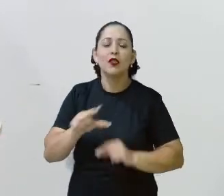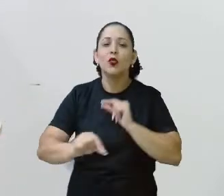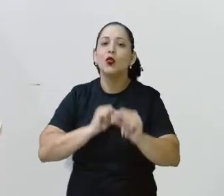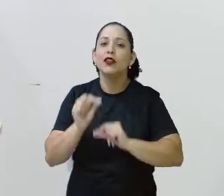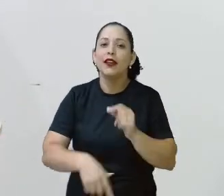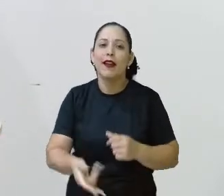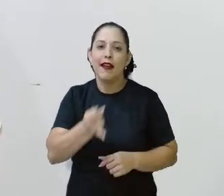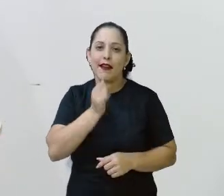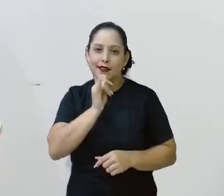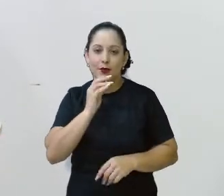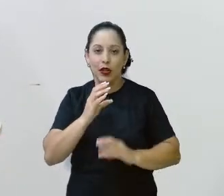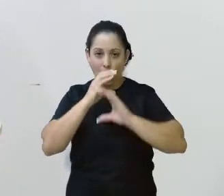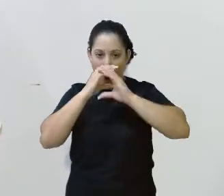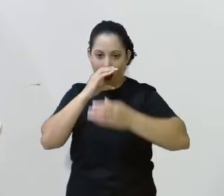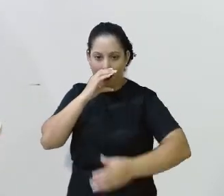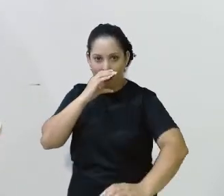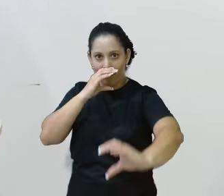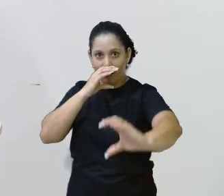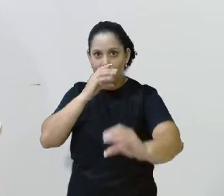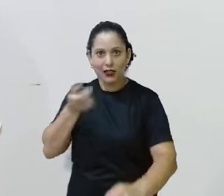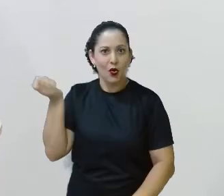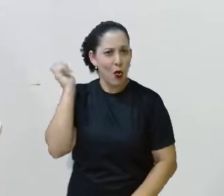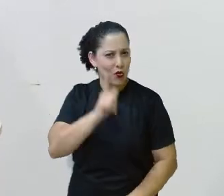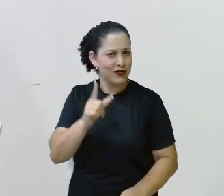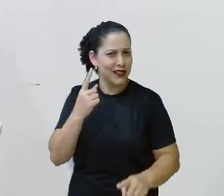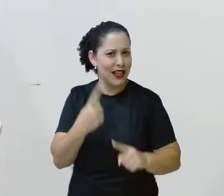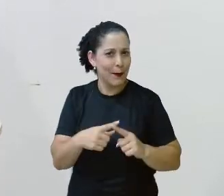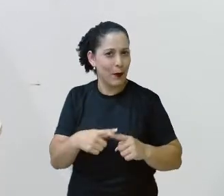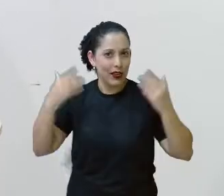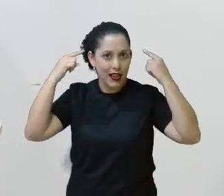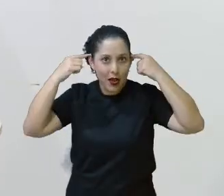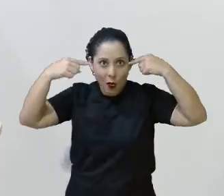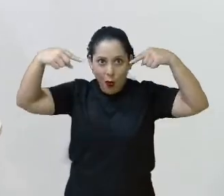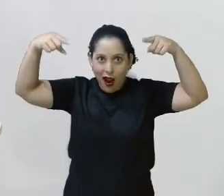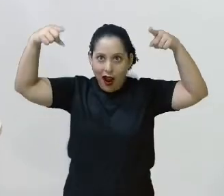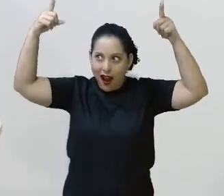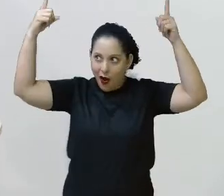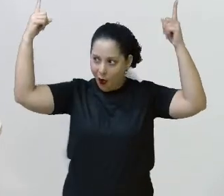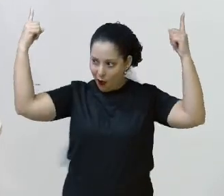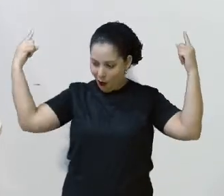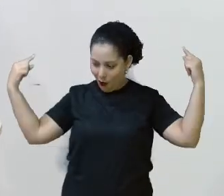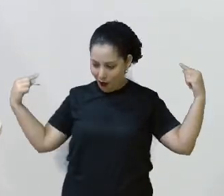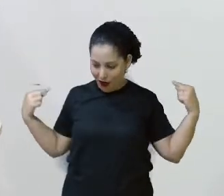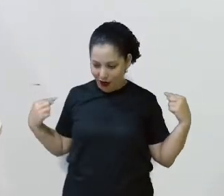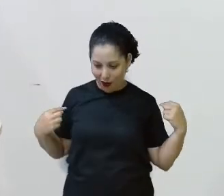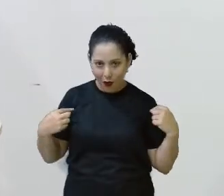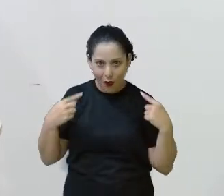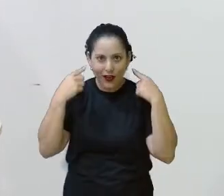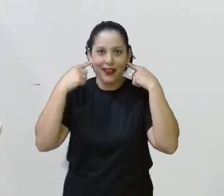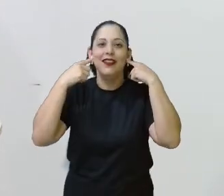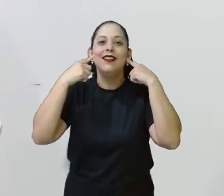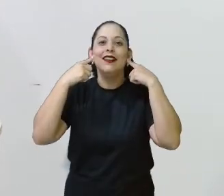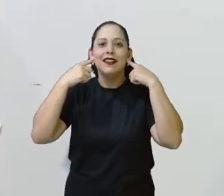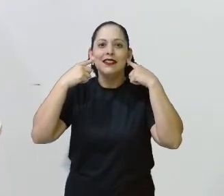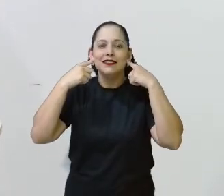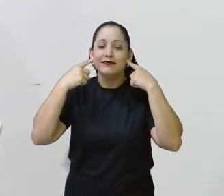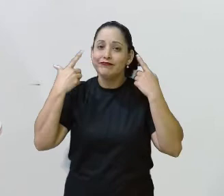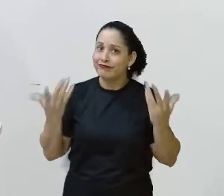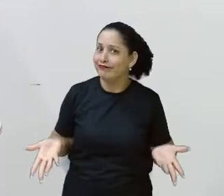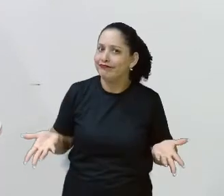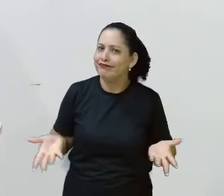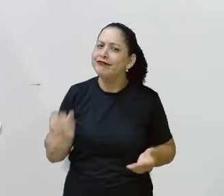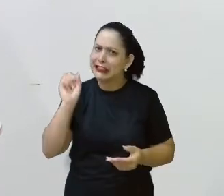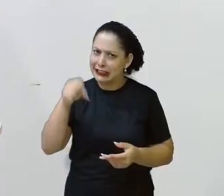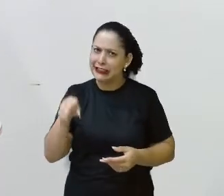o elefante consegue por conta da orelha. O pavilhão auditivo, que é toda essa questão externa, a orelha externa,